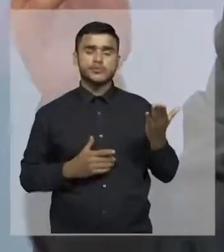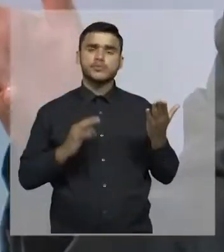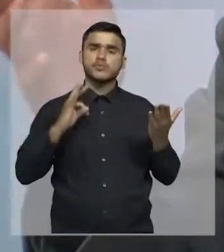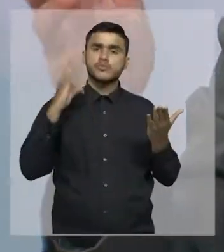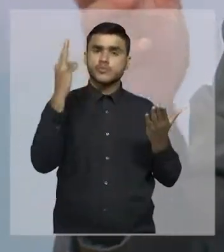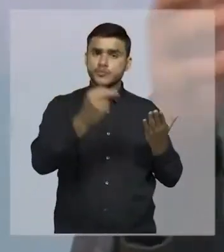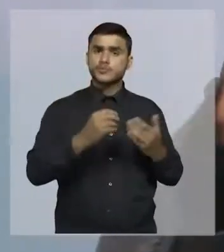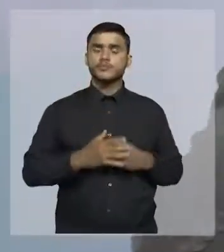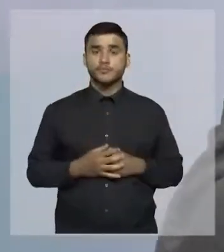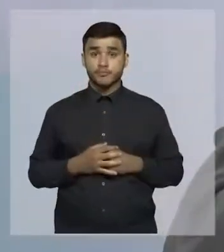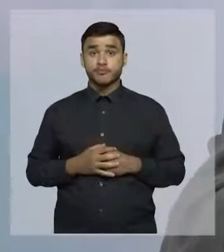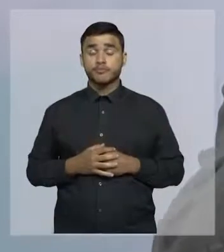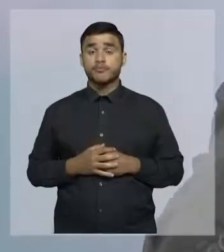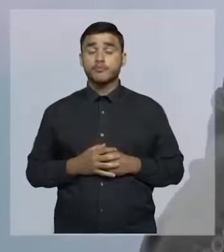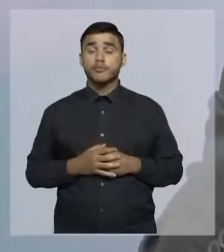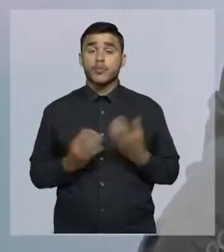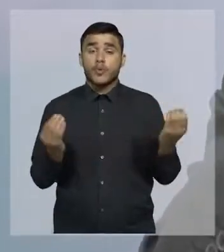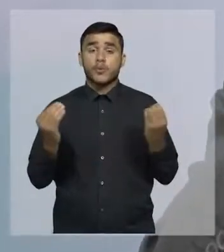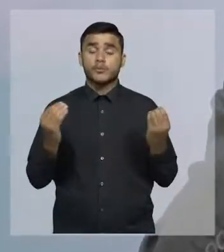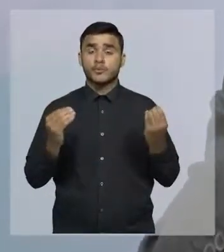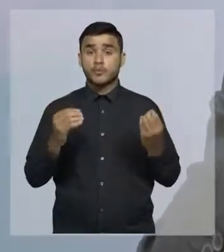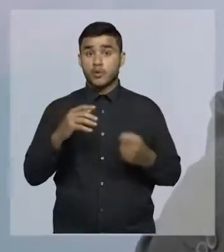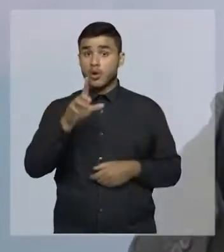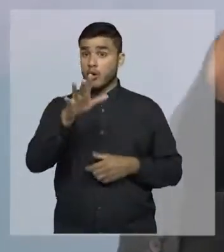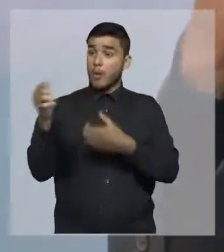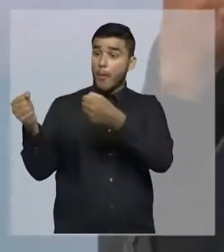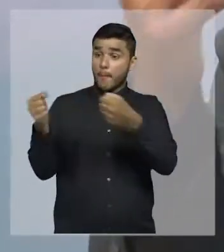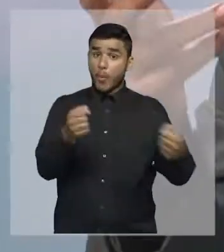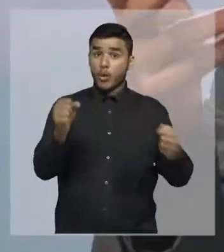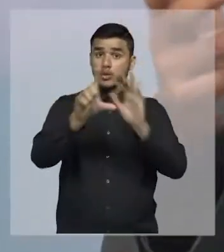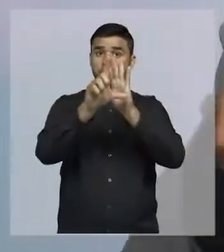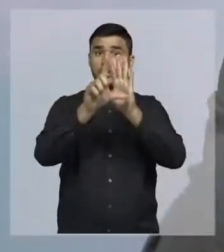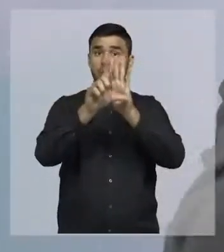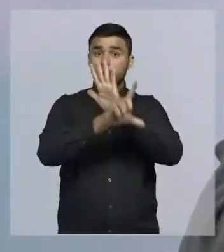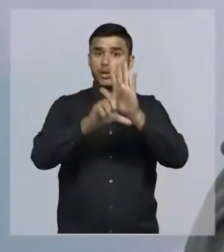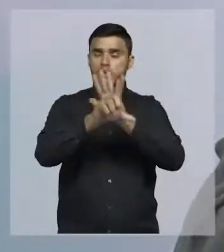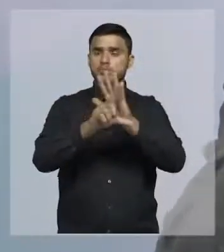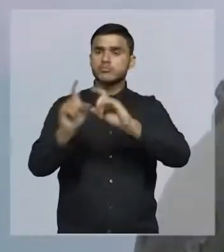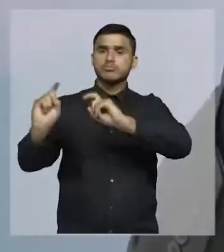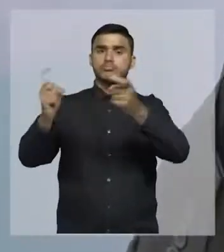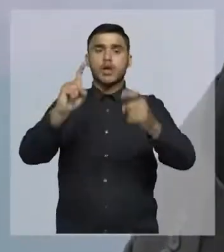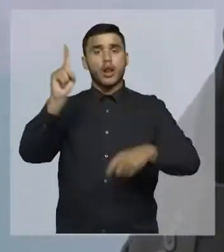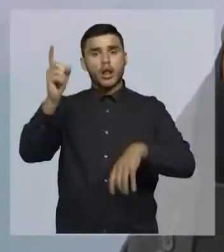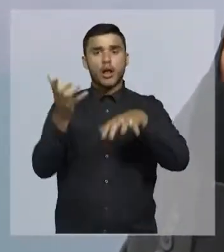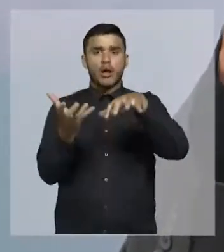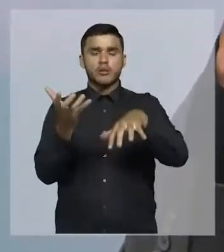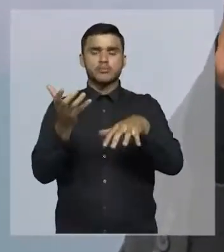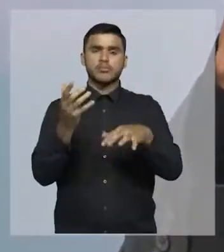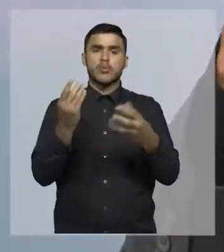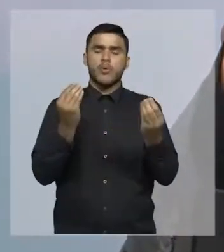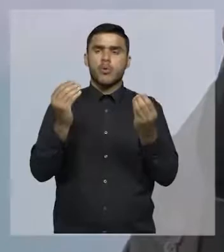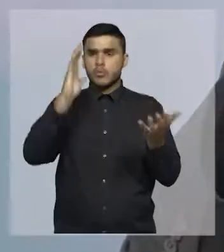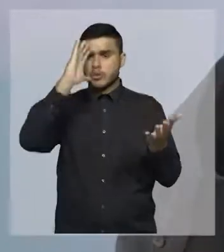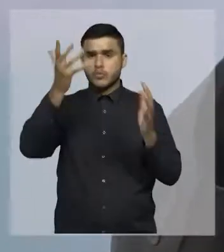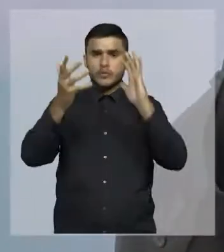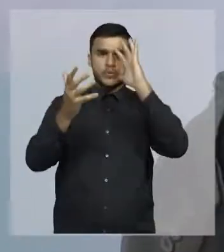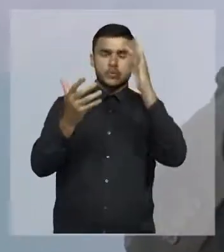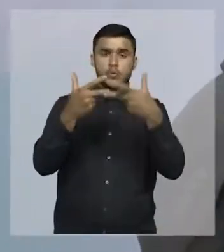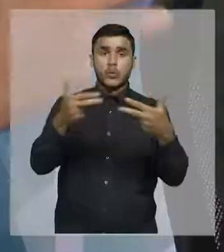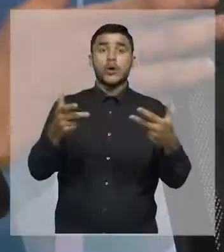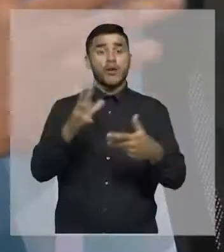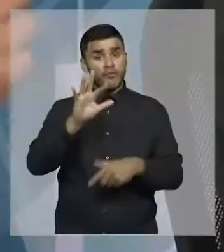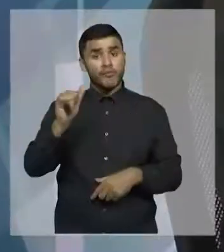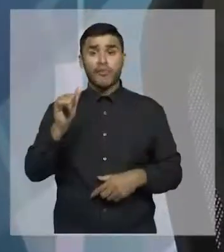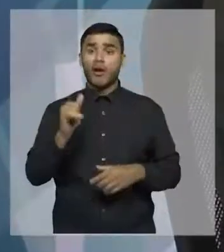A influência de uma decisão de um legislativo se alcançar os impactos que a gente tem, inclusive bolsa de valores, questões que podem